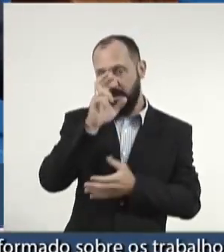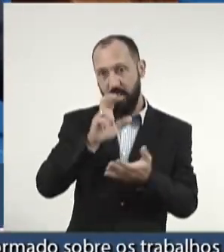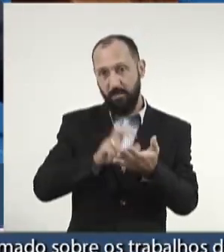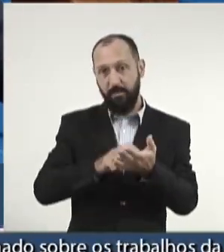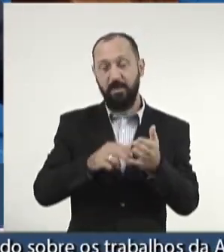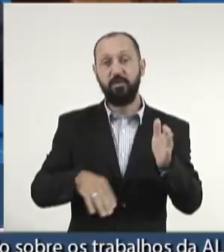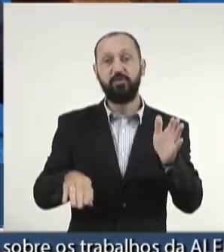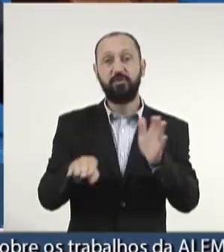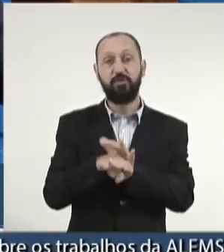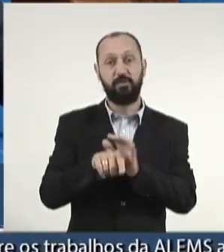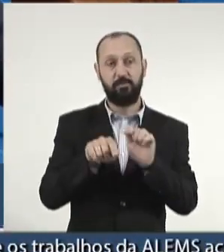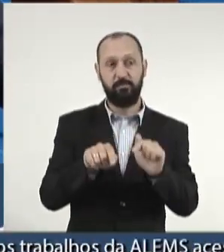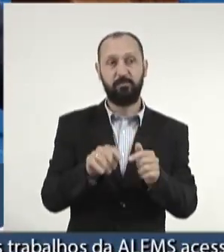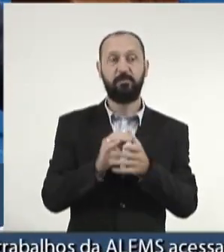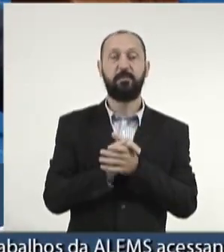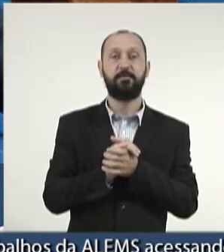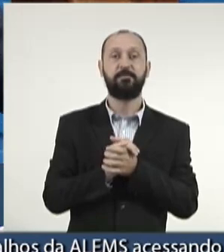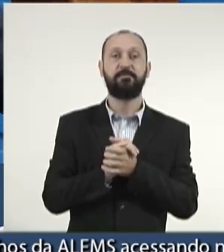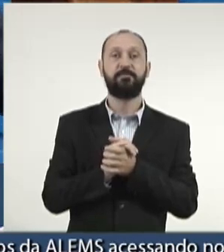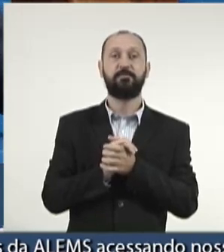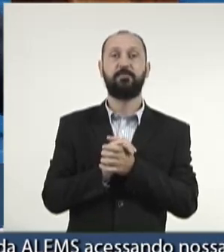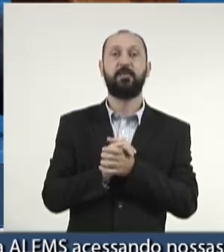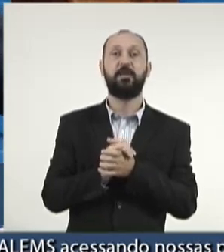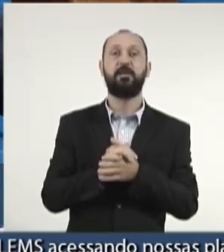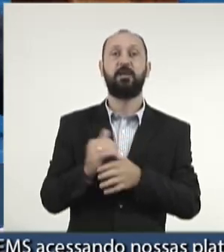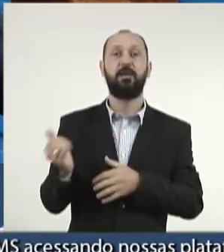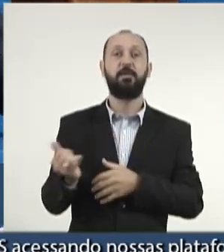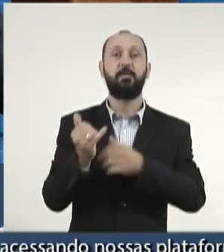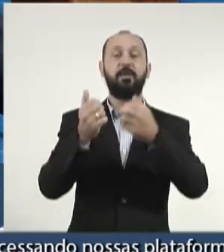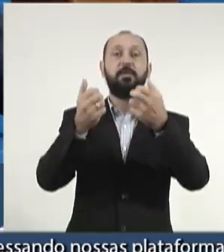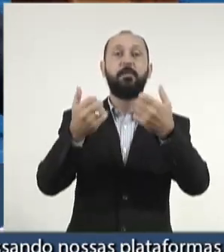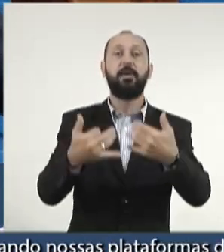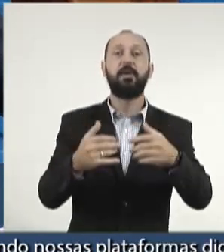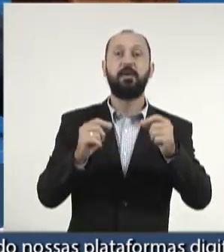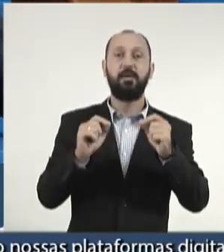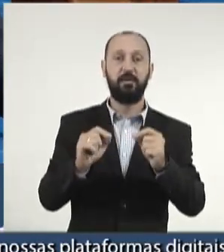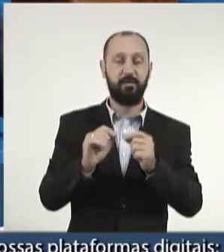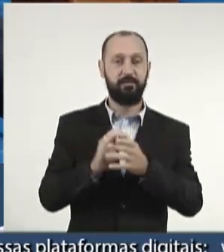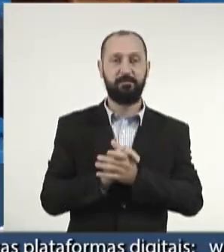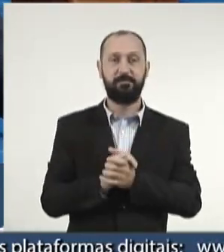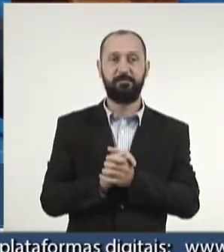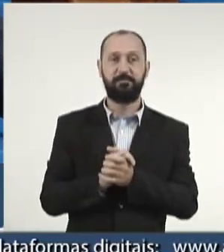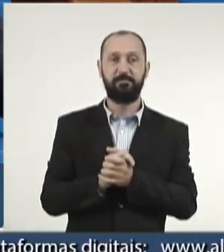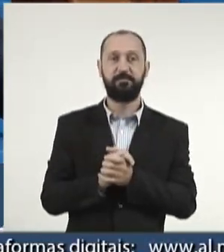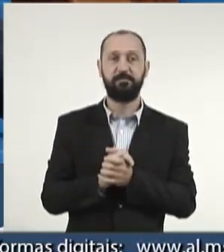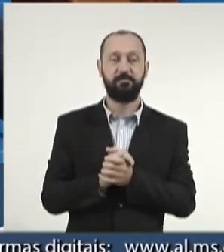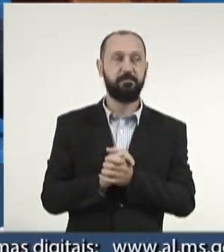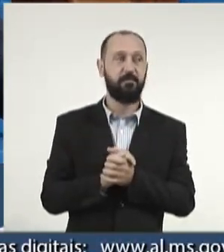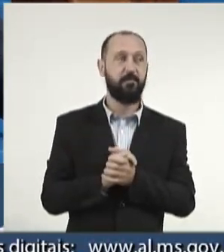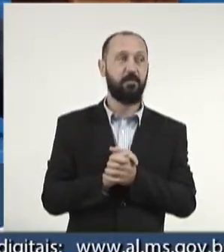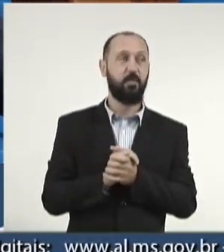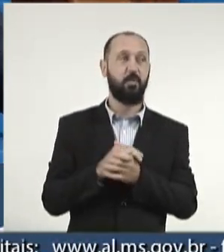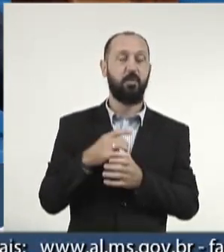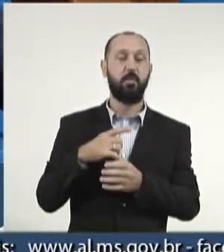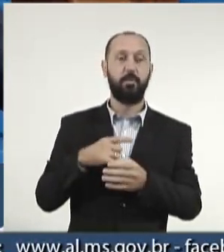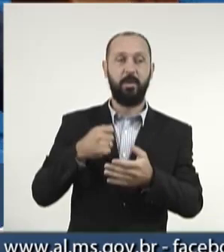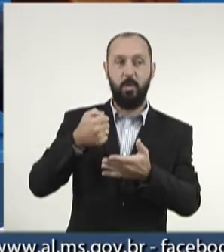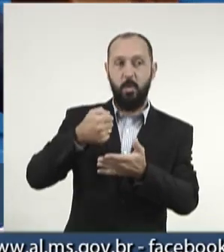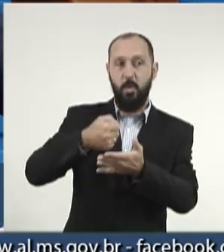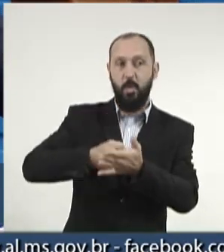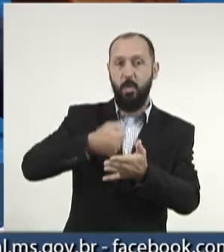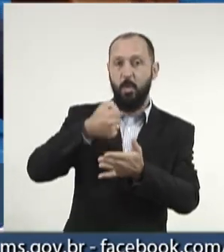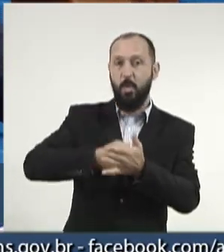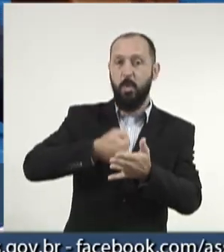local. E é importante dizer que uma exigência